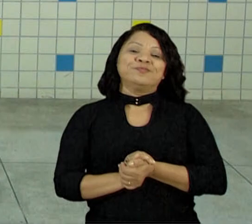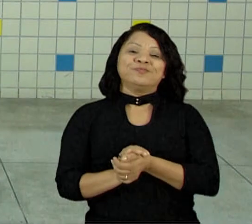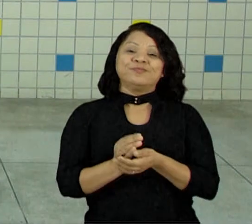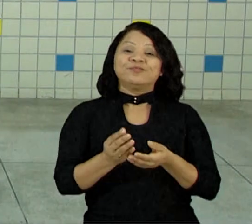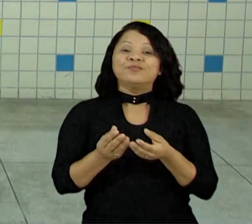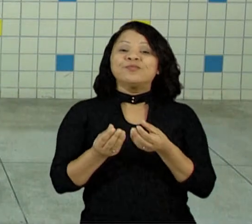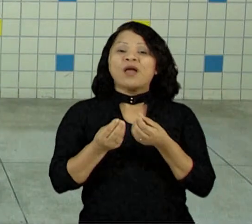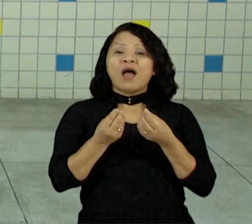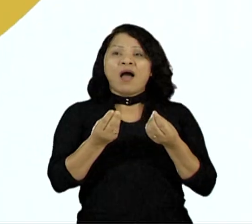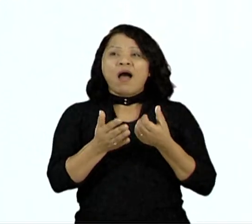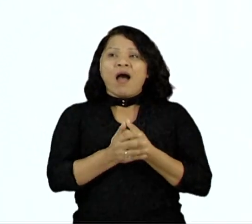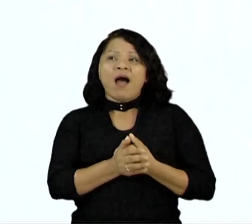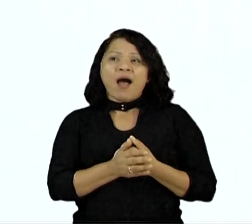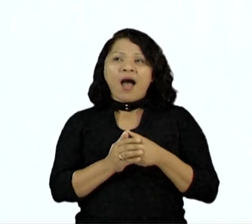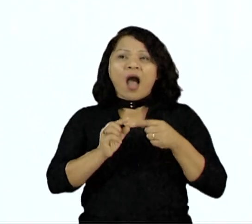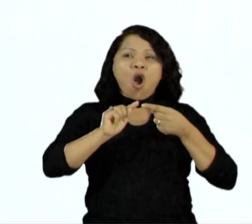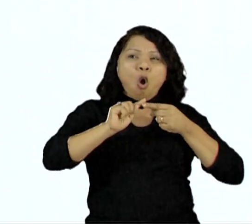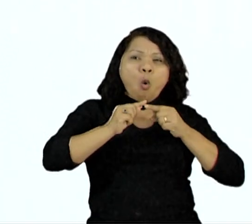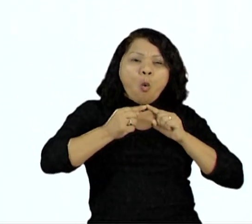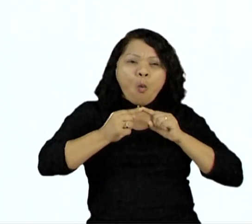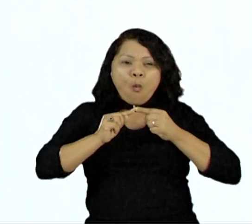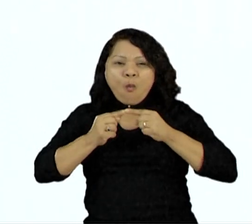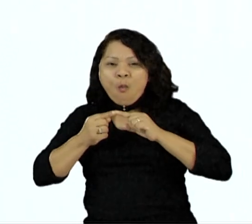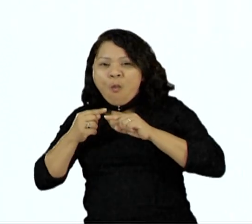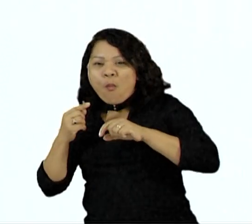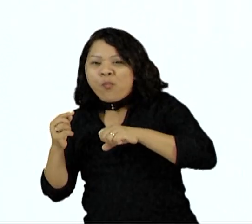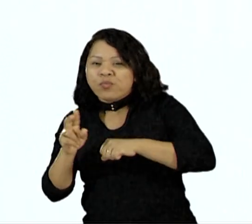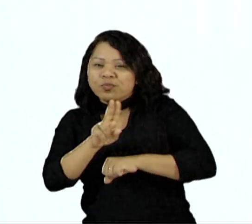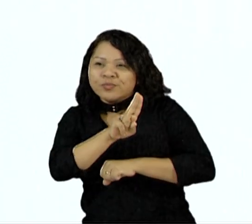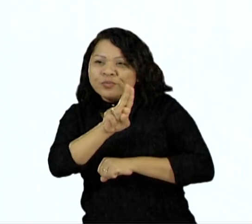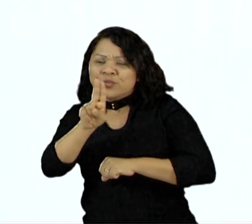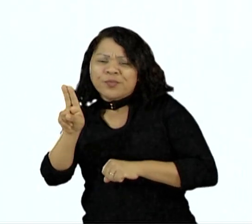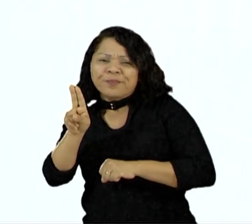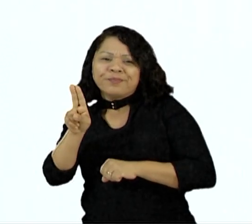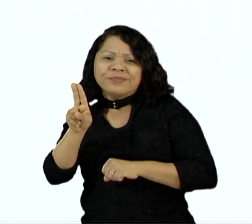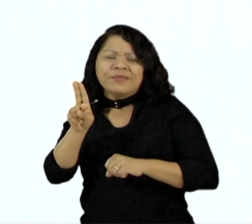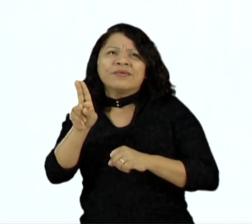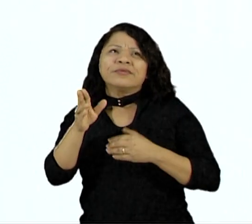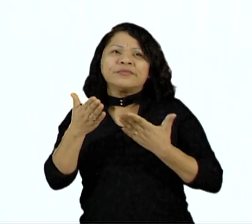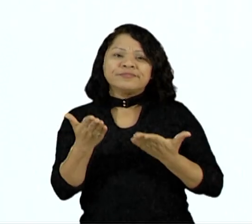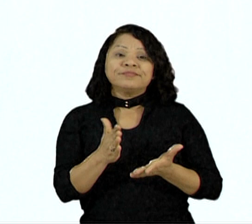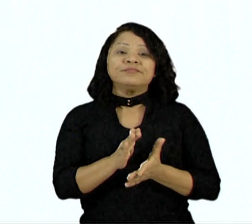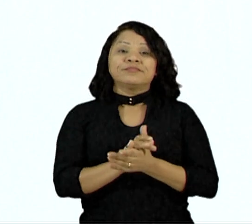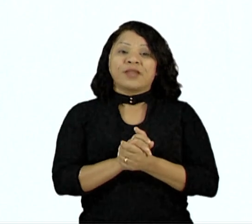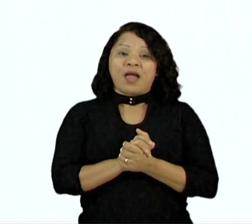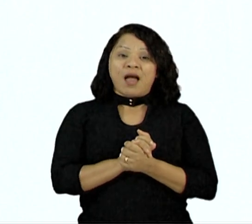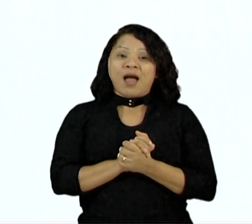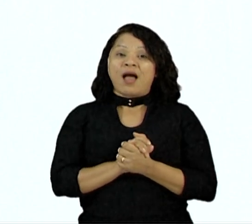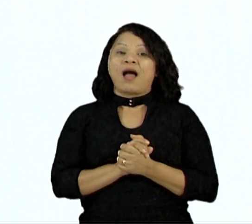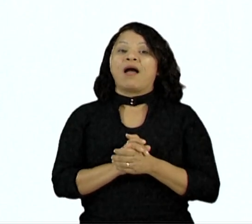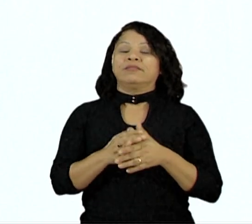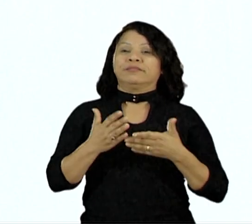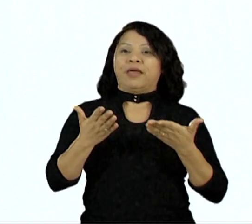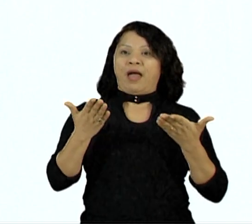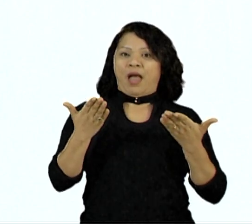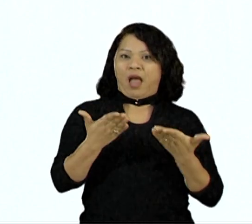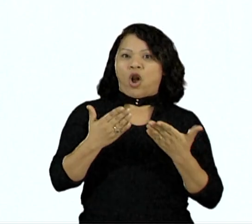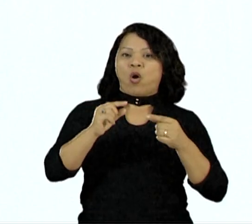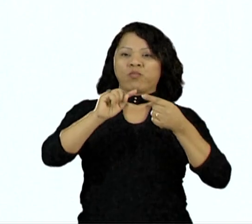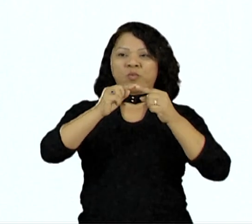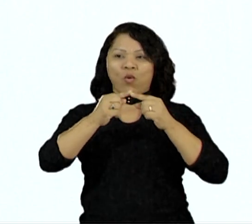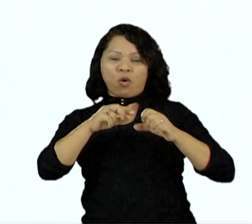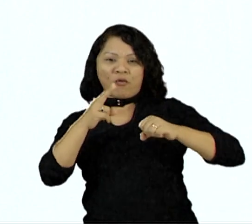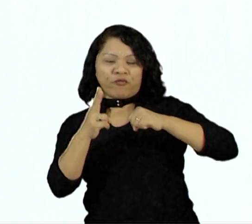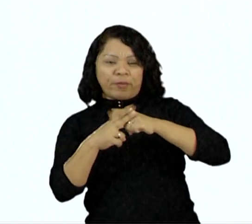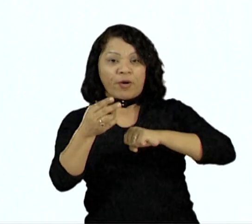Concordância nominal. O que será, então, a concordância nominal? Aquela lá foi a verbal. Então, eu tive que concordar o verbo